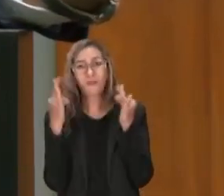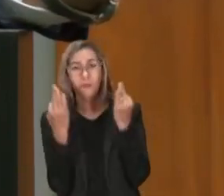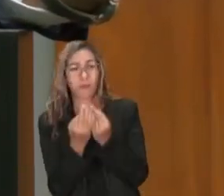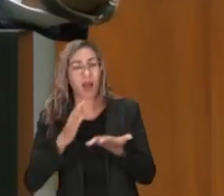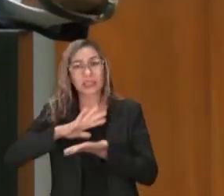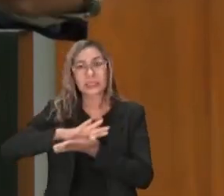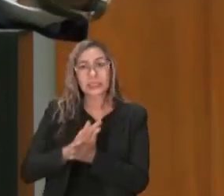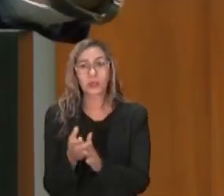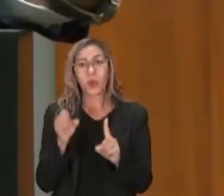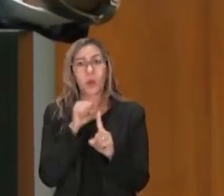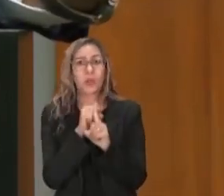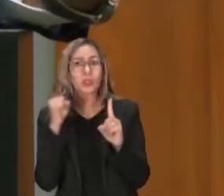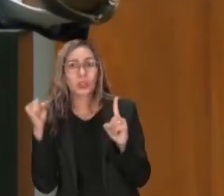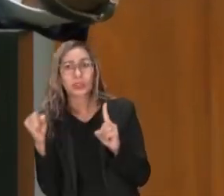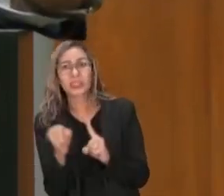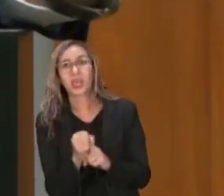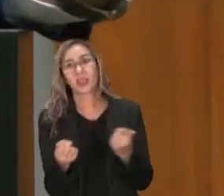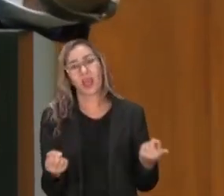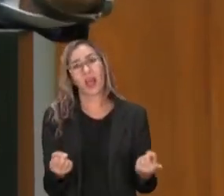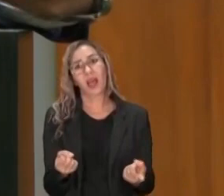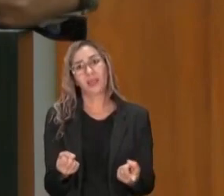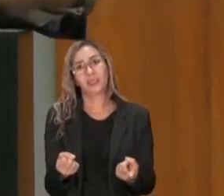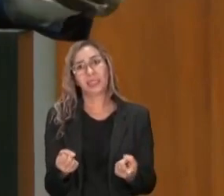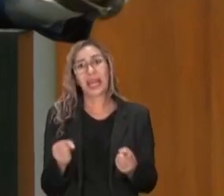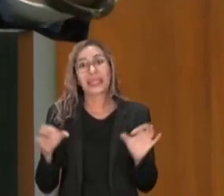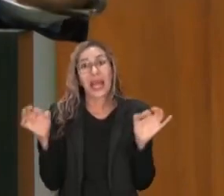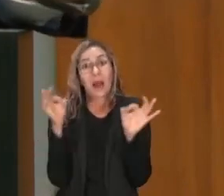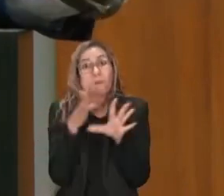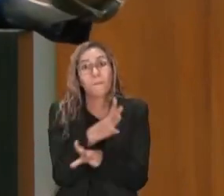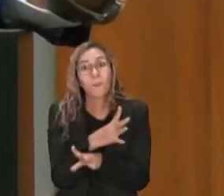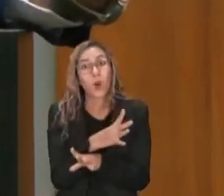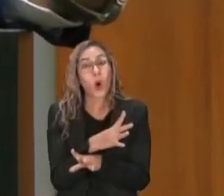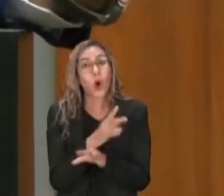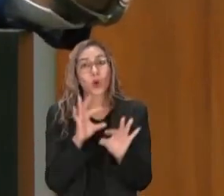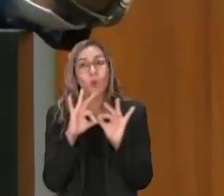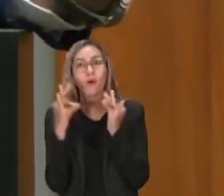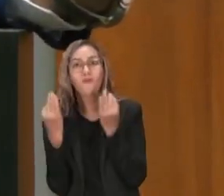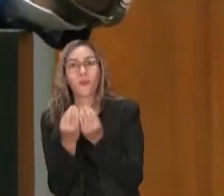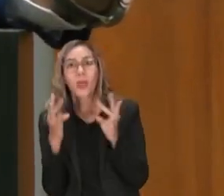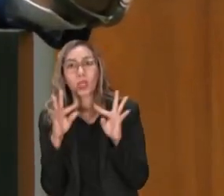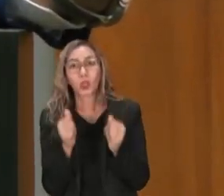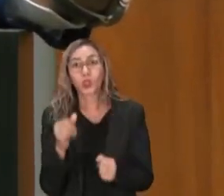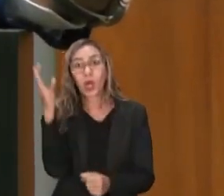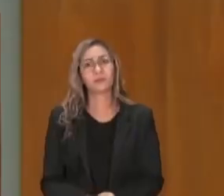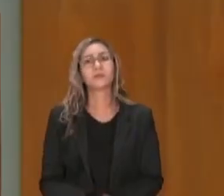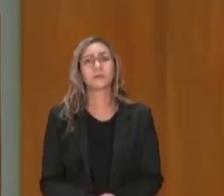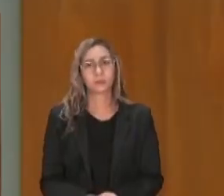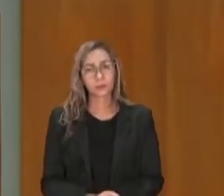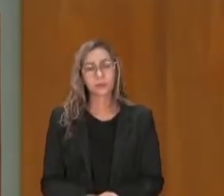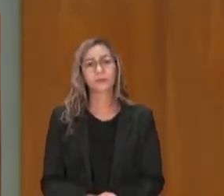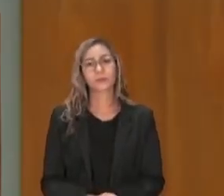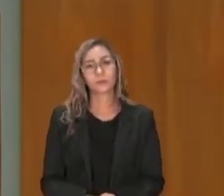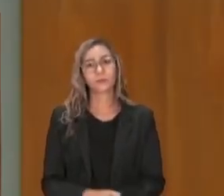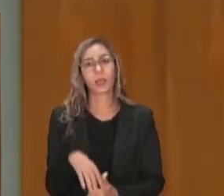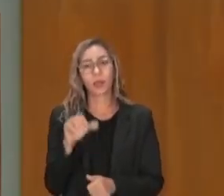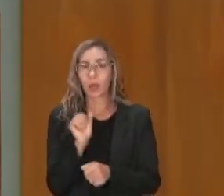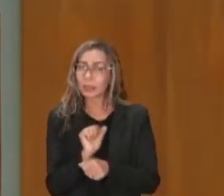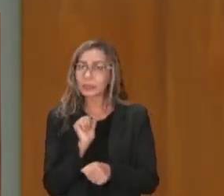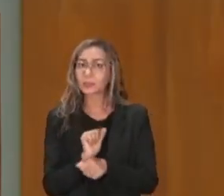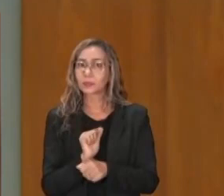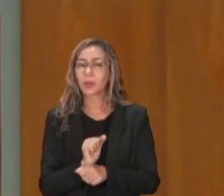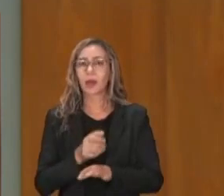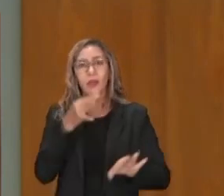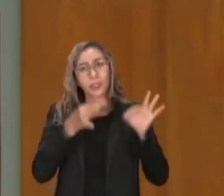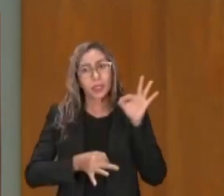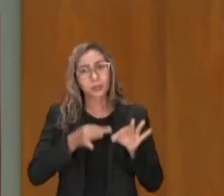sociedade, impactou profundamente, não só o Brasil, o mundo fica impactado com um crime como esse. E a gente espera que a nossa